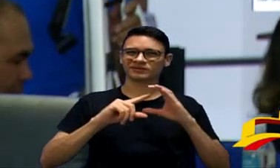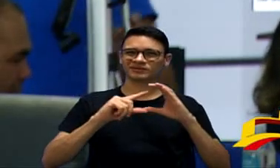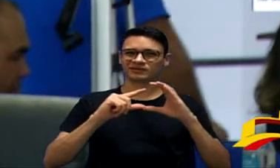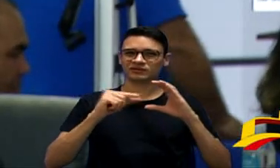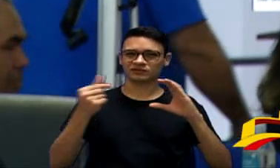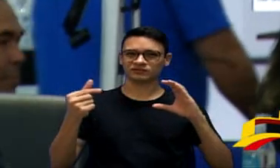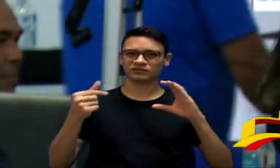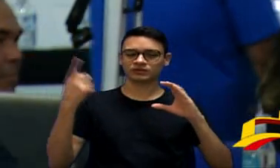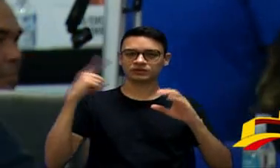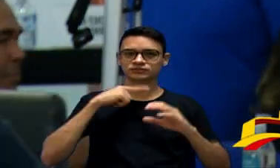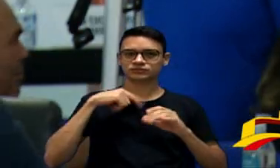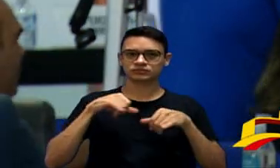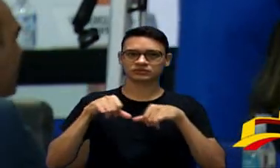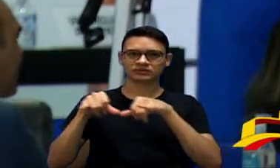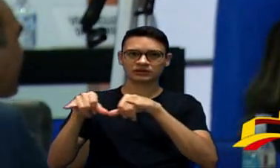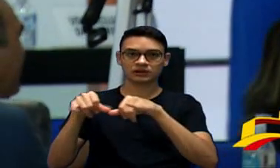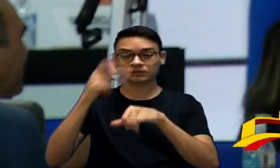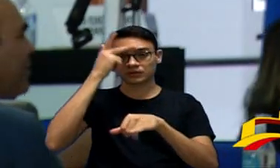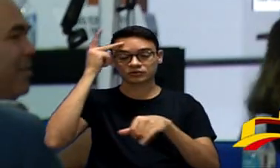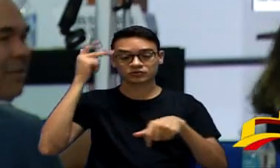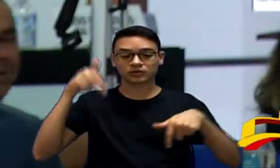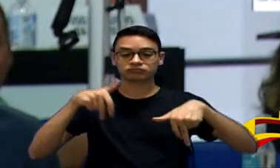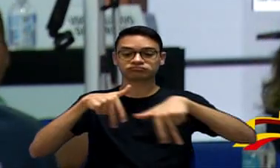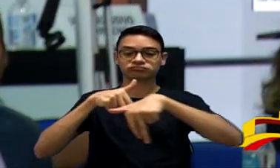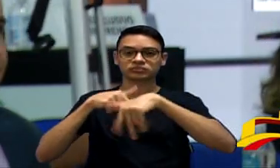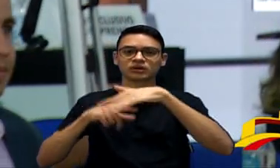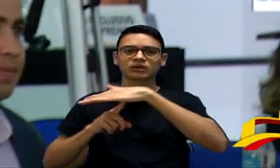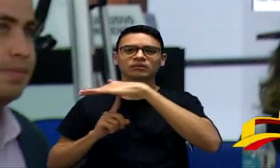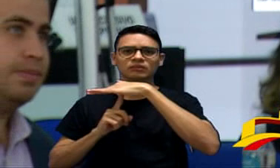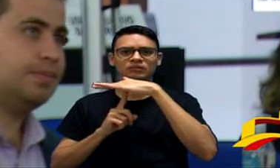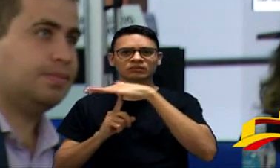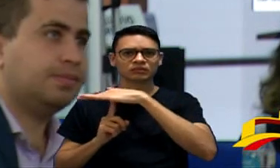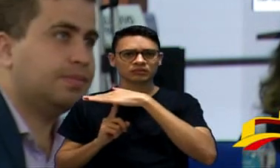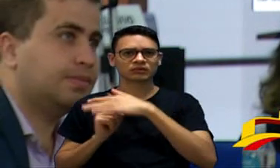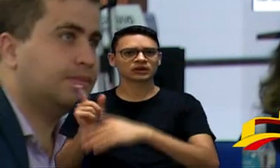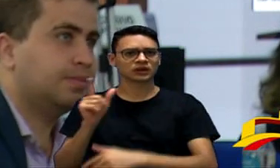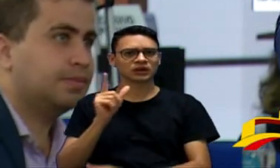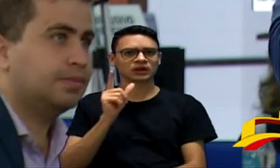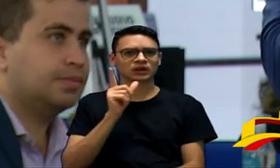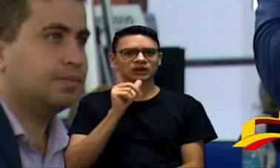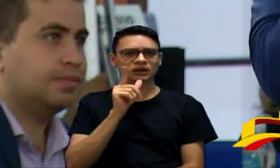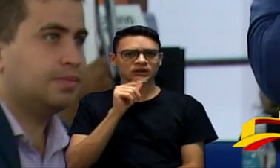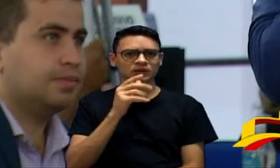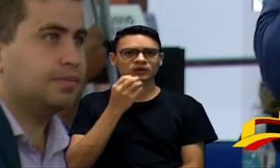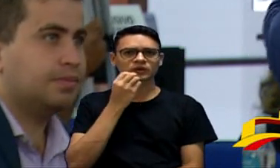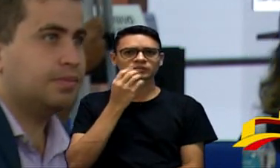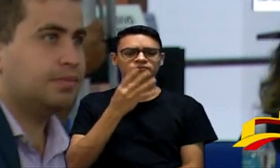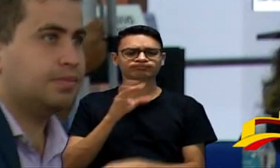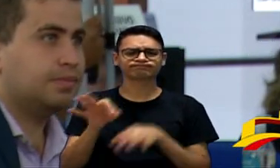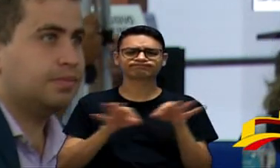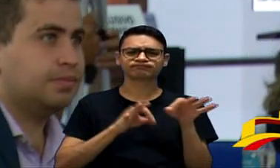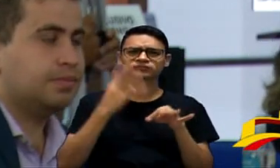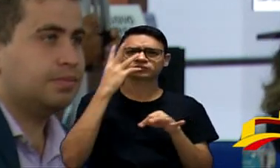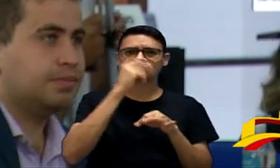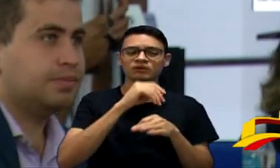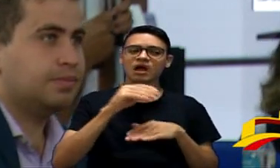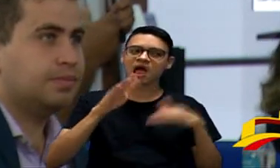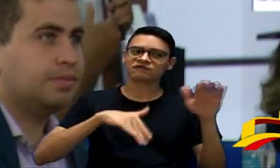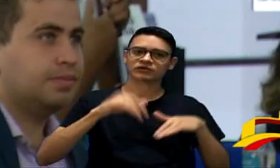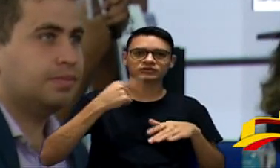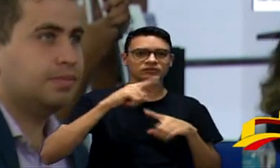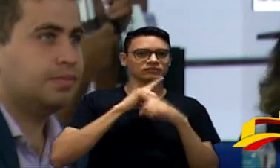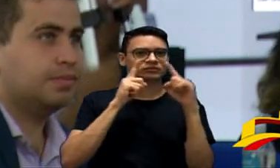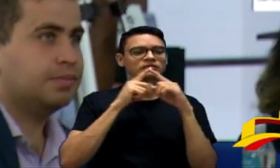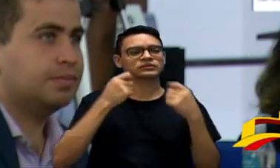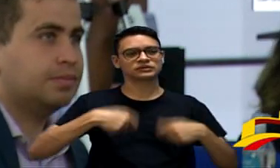caminhando, e o pessoal falou para mim que foi no Parque das Águas, que estava bonito, que foi organizado. Então, quando é para criticar aqui, a gente critica. Quando é para